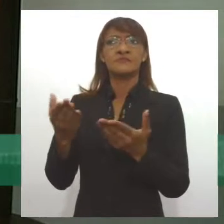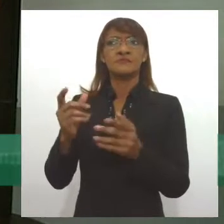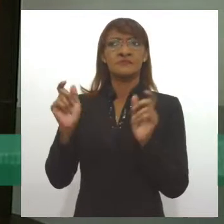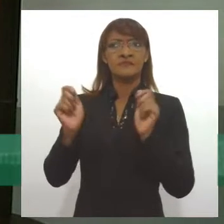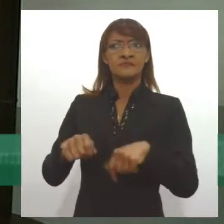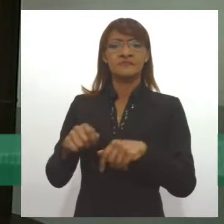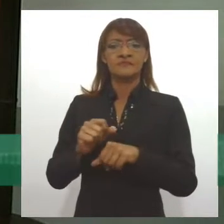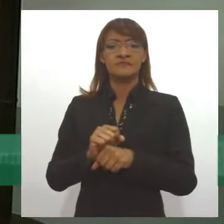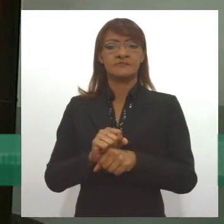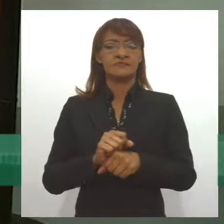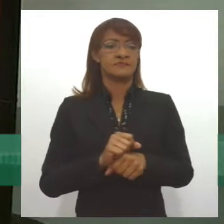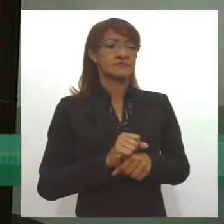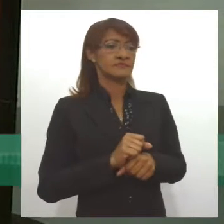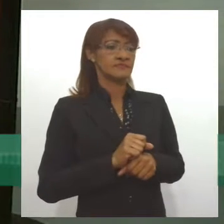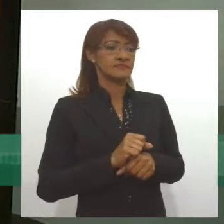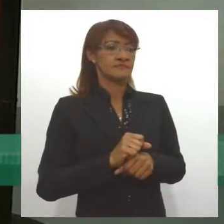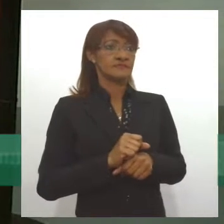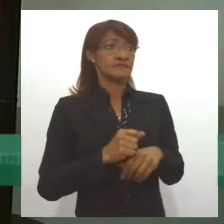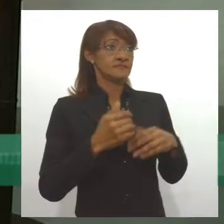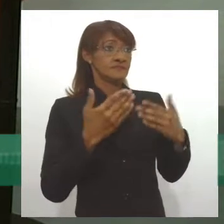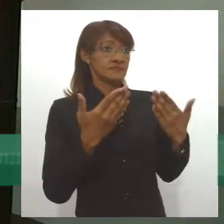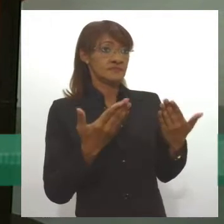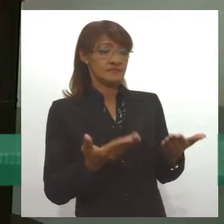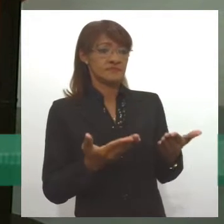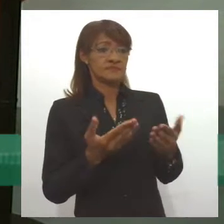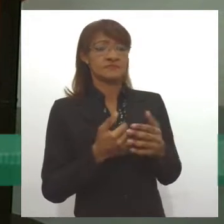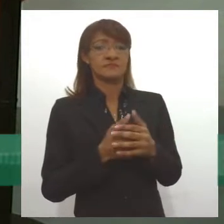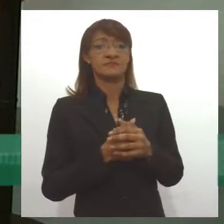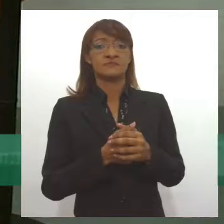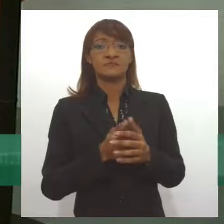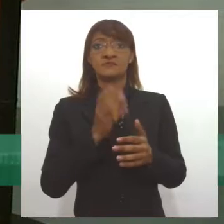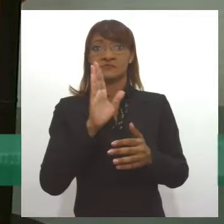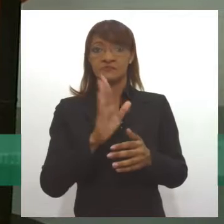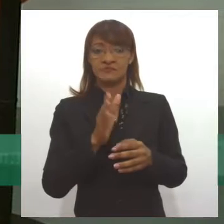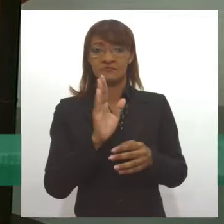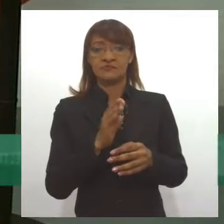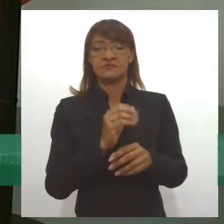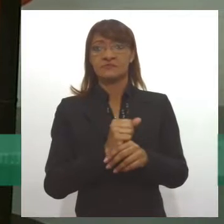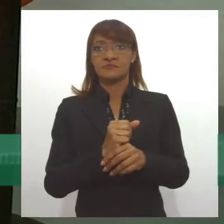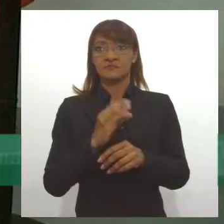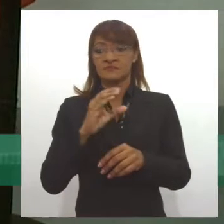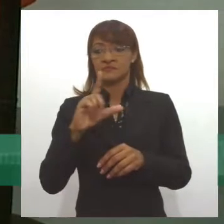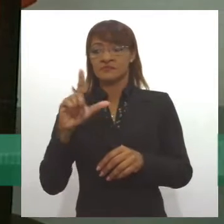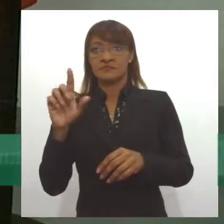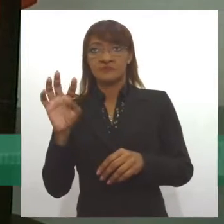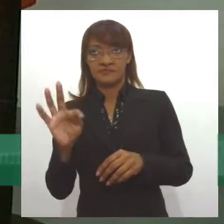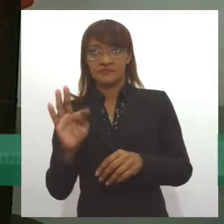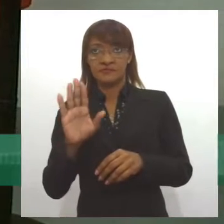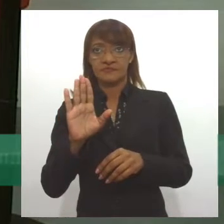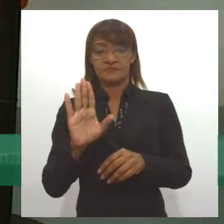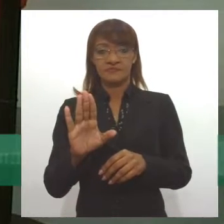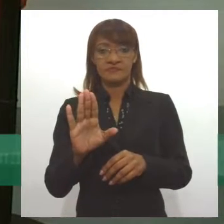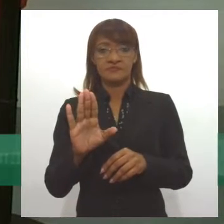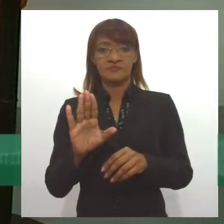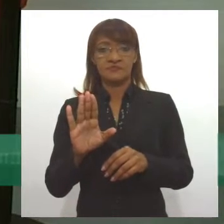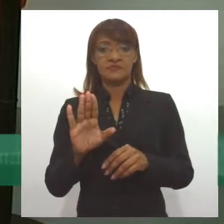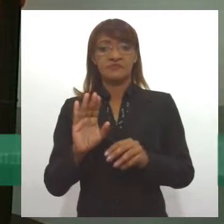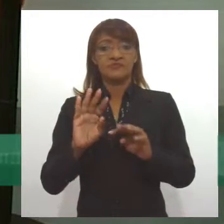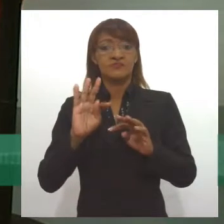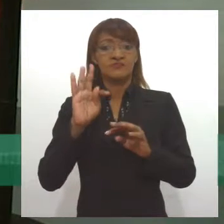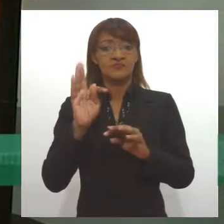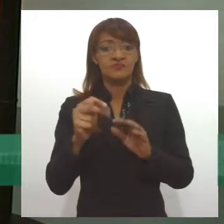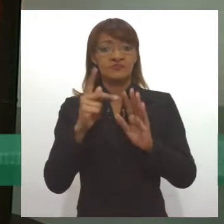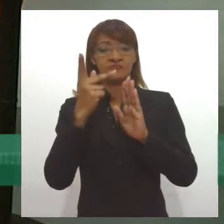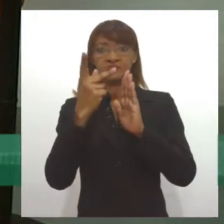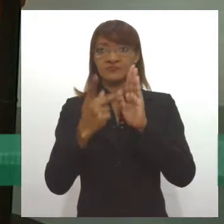essa questão? Essa questão, Clécia, está casada com a CLT, né? Aquilo que está na CLT, que para o